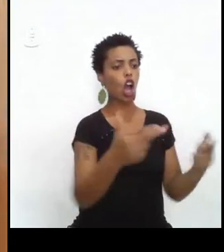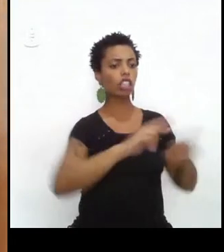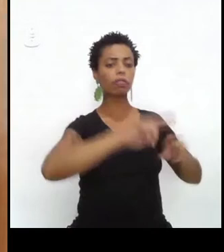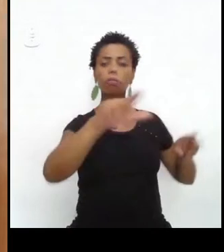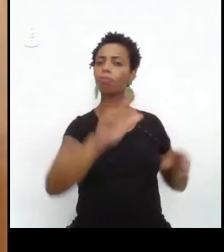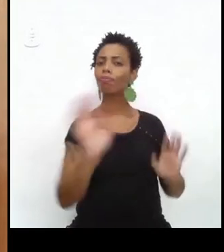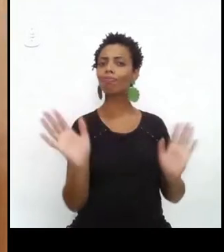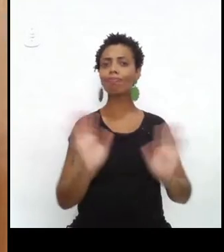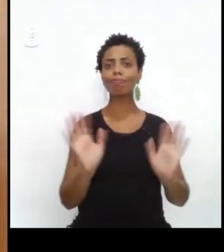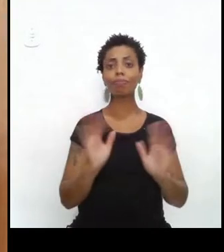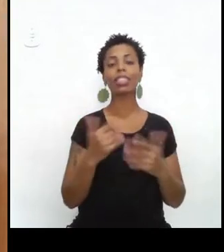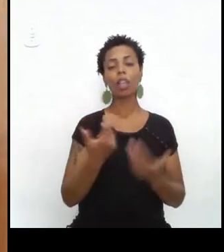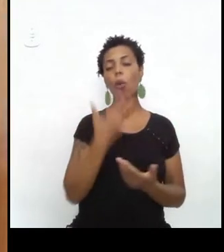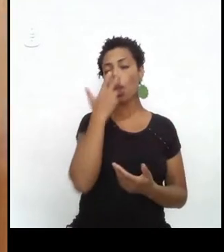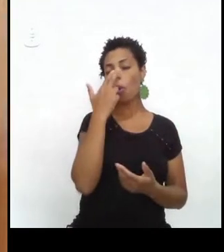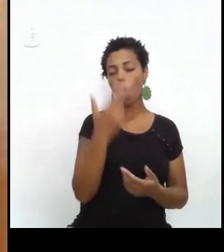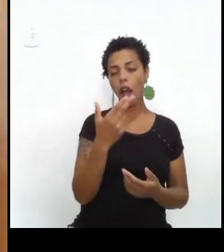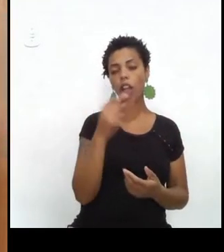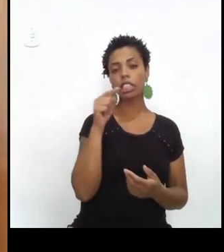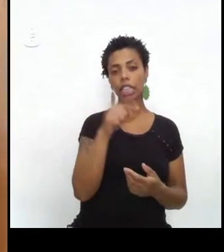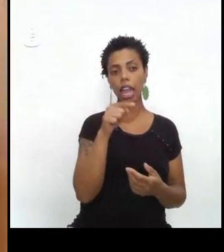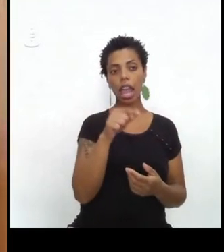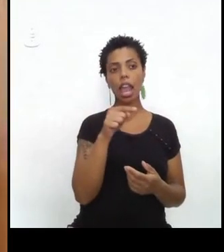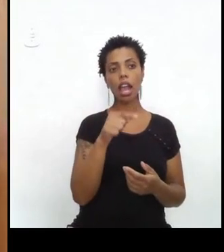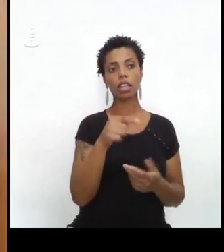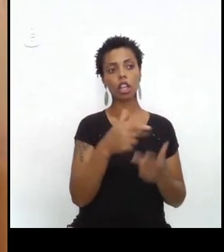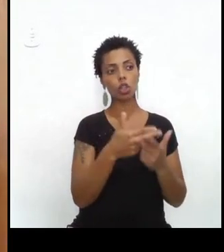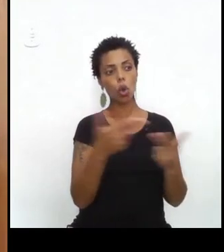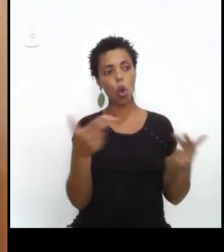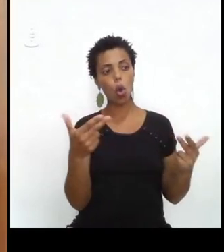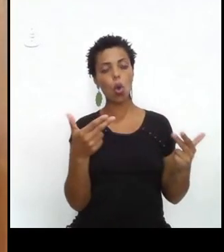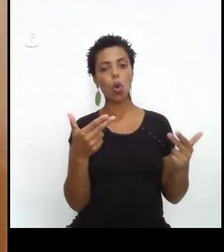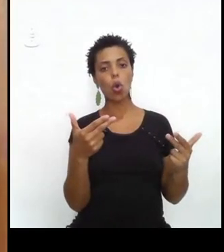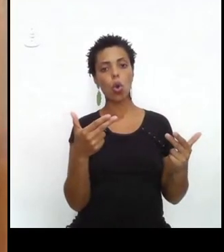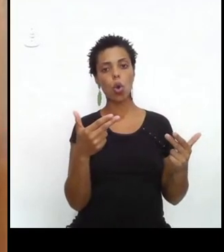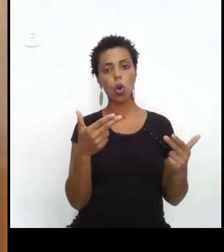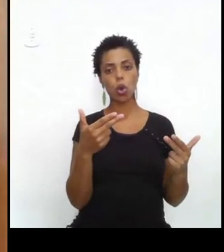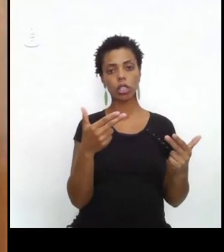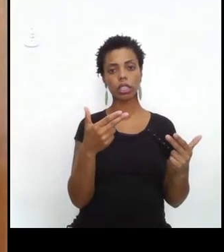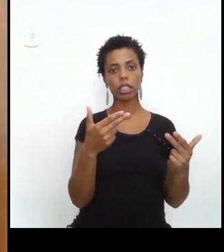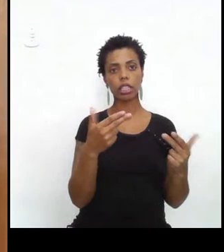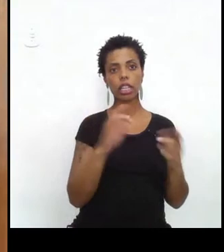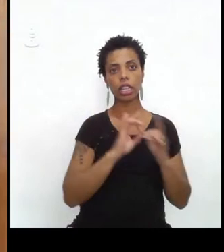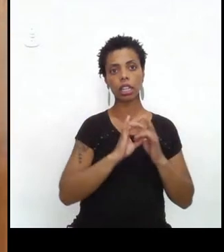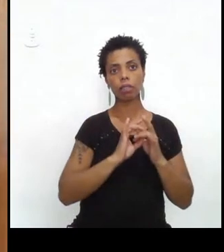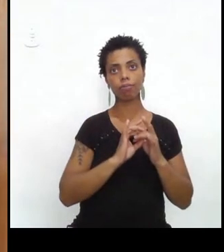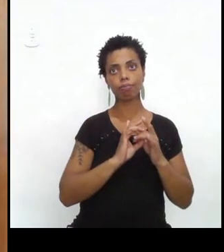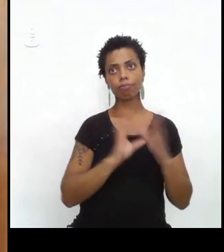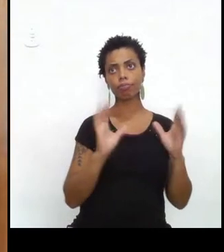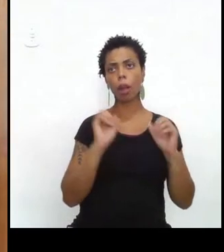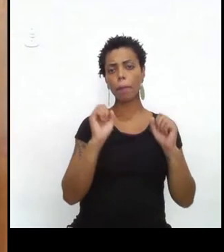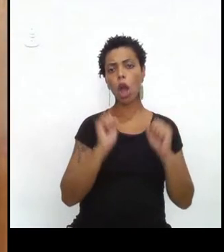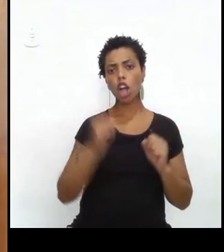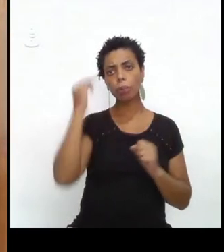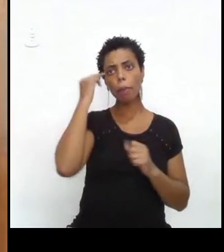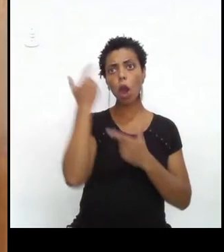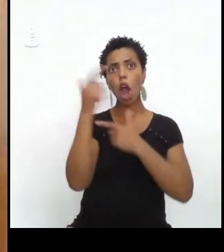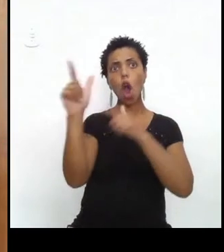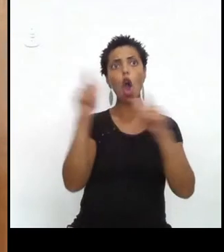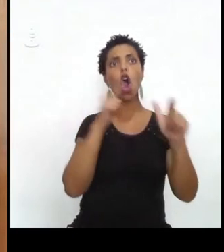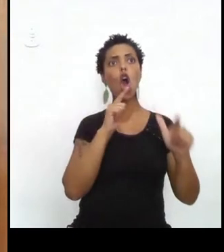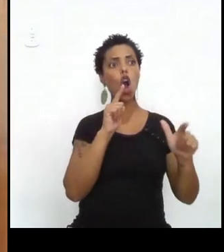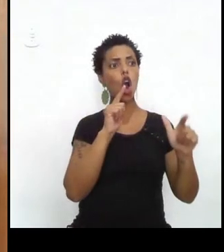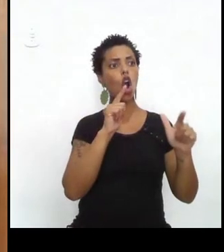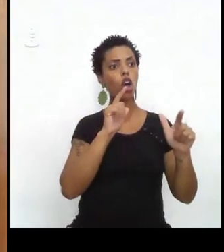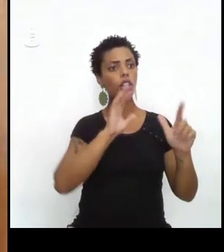condicionais materiais é só condicionar que permitem a circulação de outras memórias é ele o que é aquele